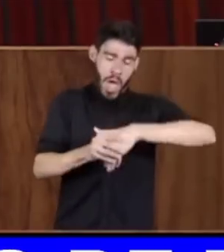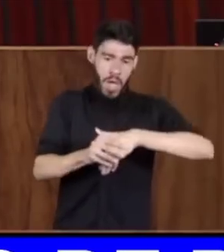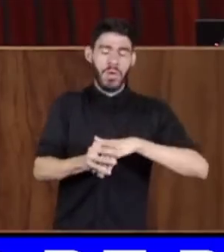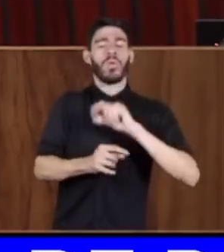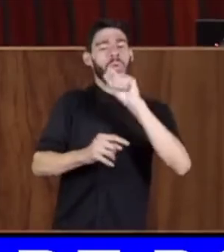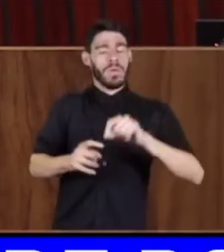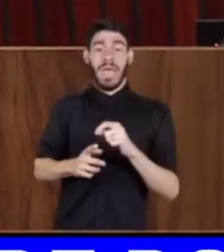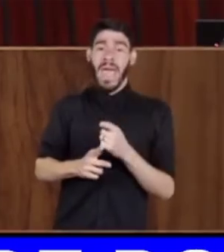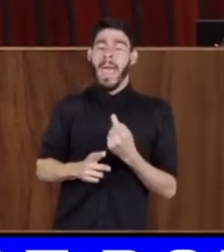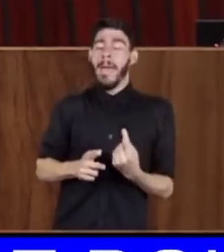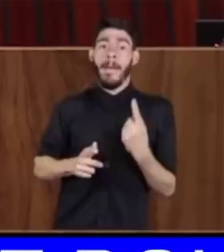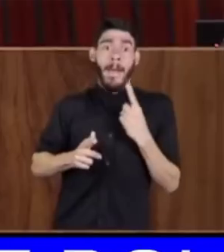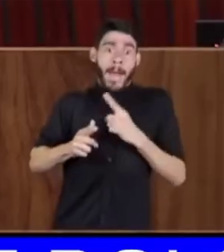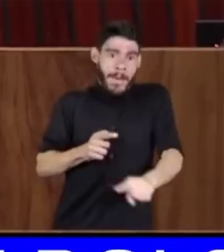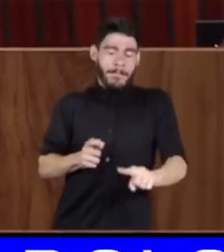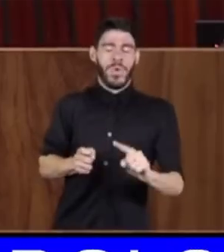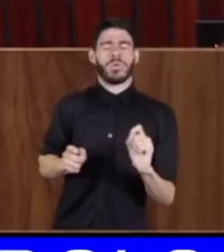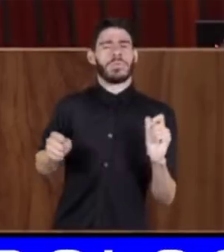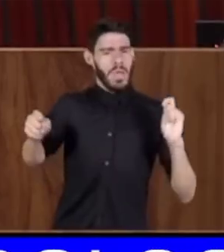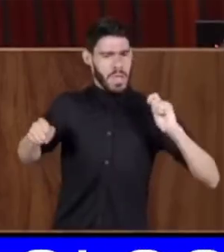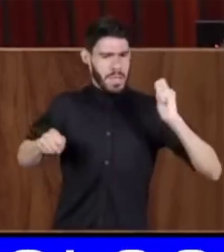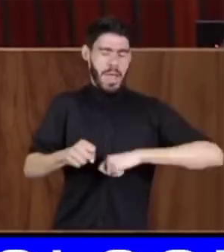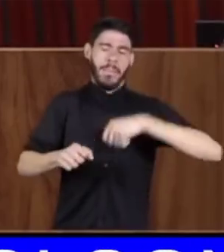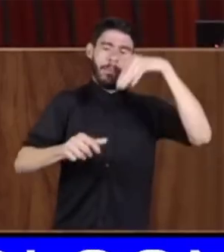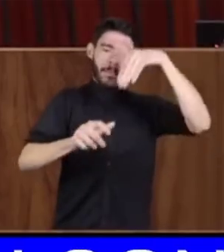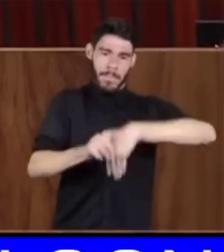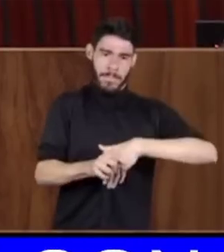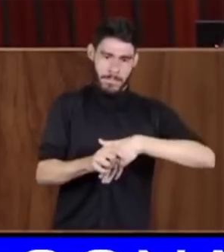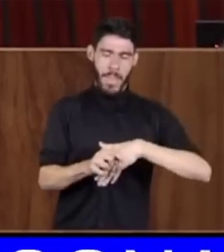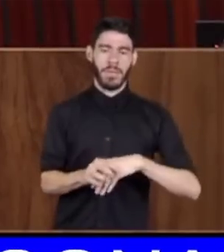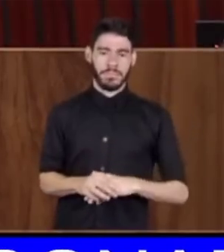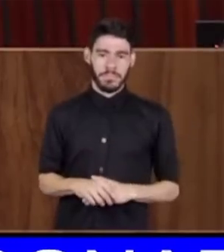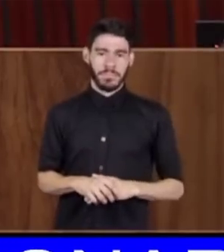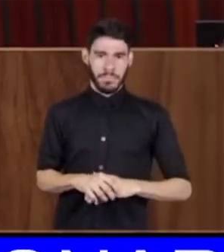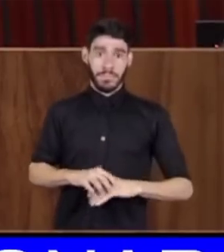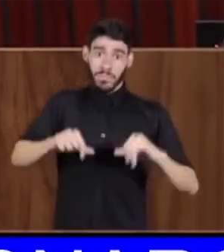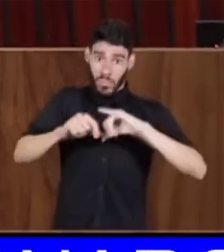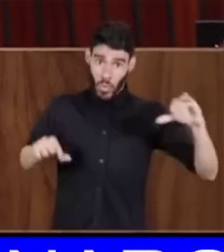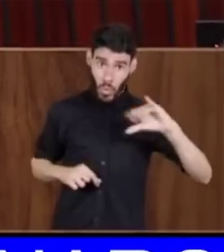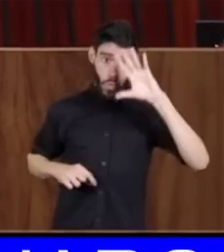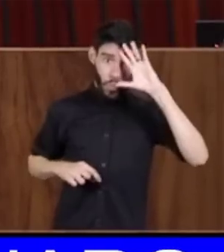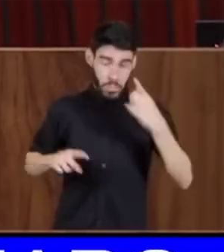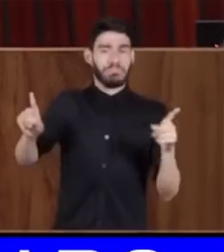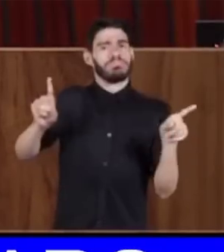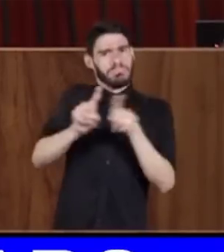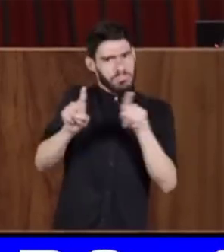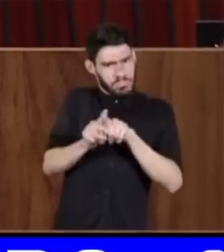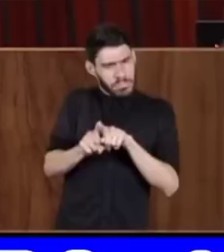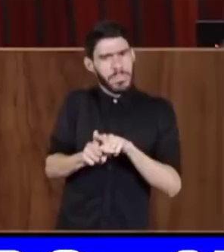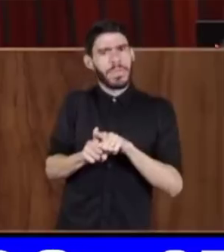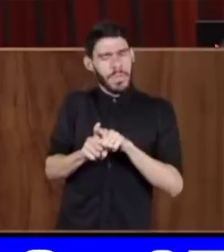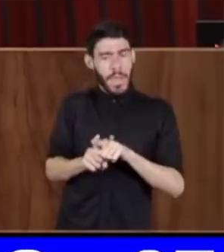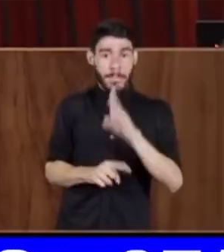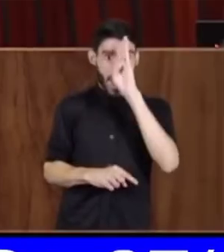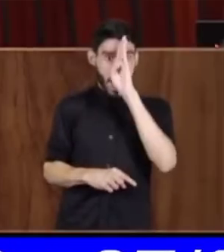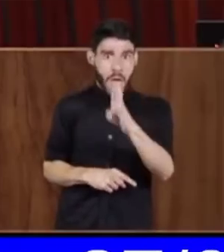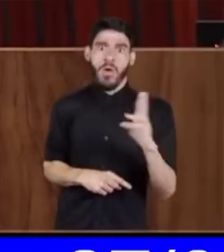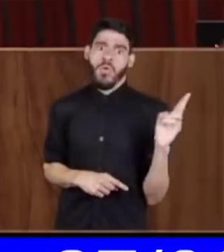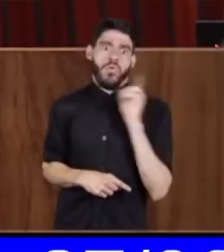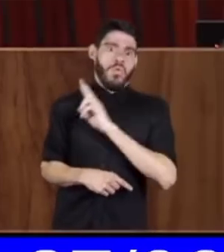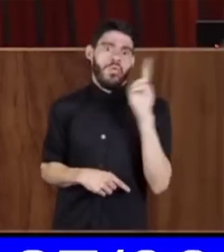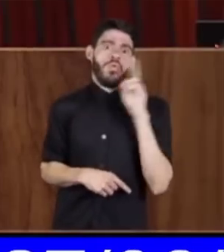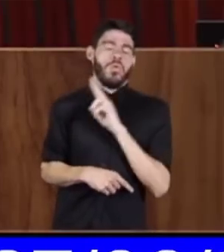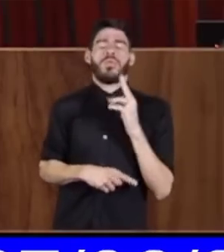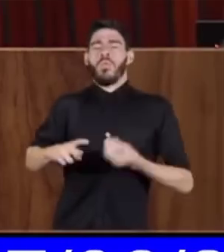de restrição à sua capacidade eleitoral passiva. Comunique-se a decisão também em caráter imediato,